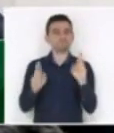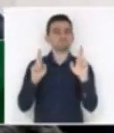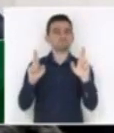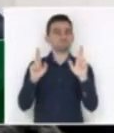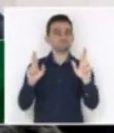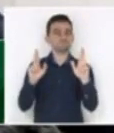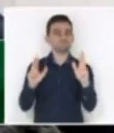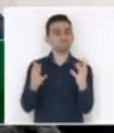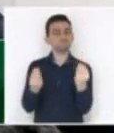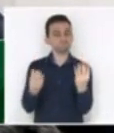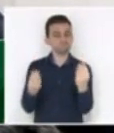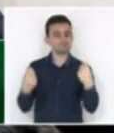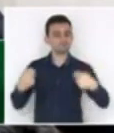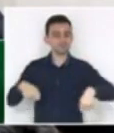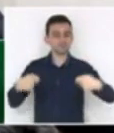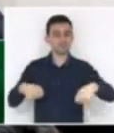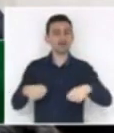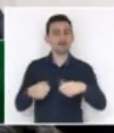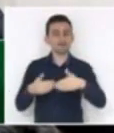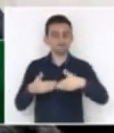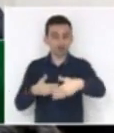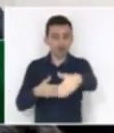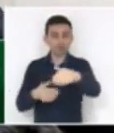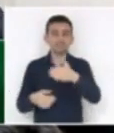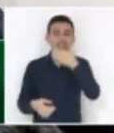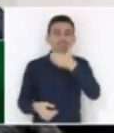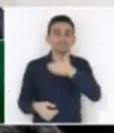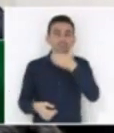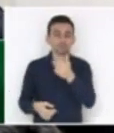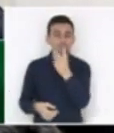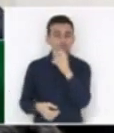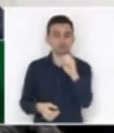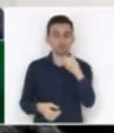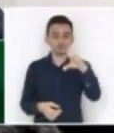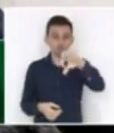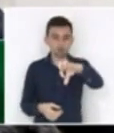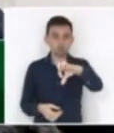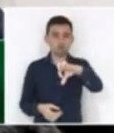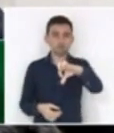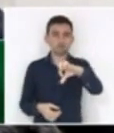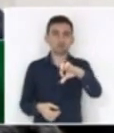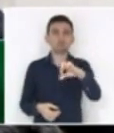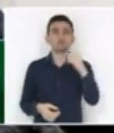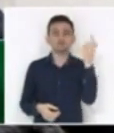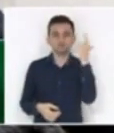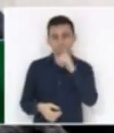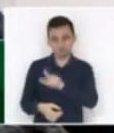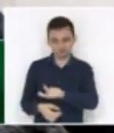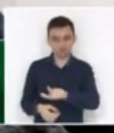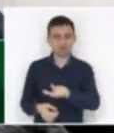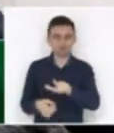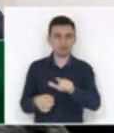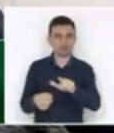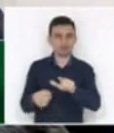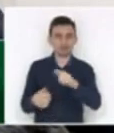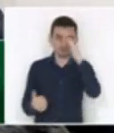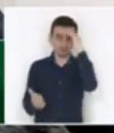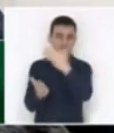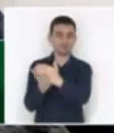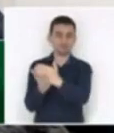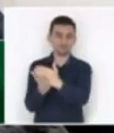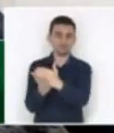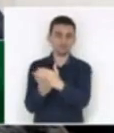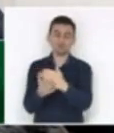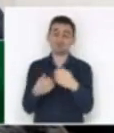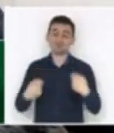com muito otimismo, esse cronograma de dezembro de 2019 vai ser respeitado, com muito otimismo.